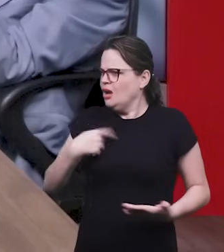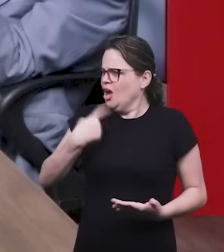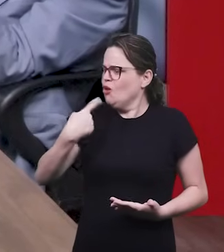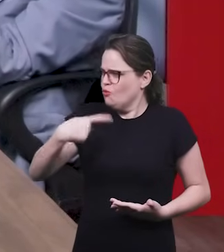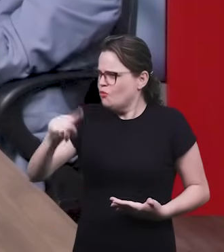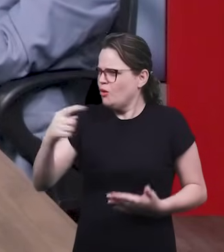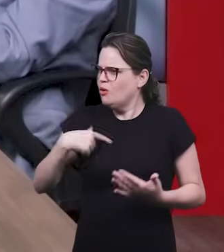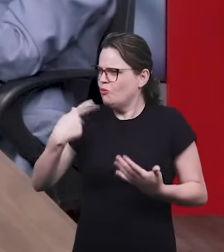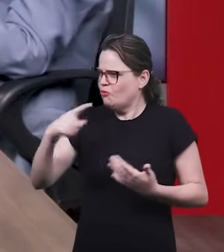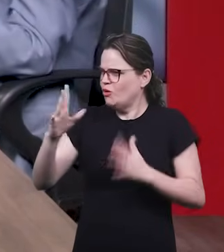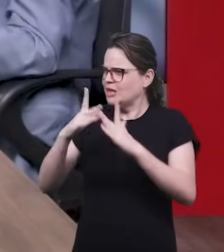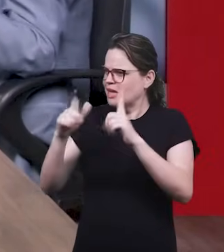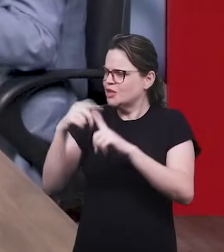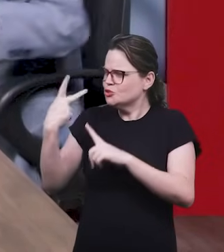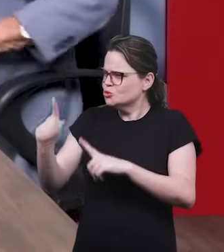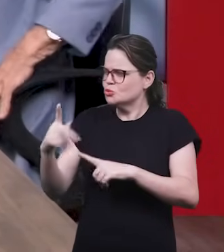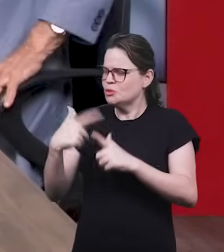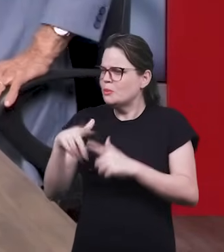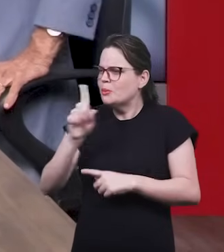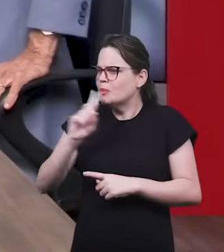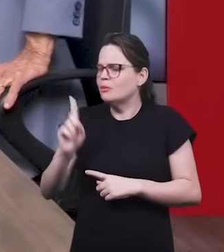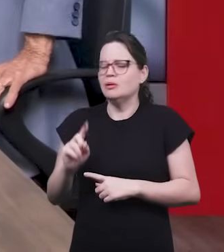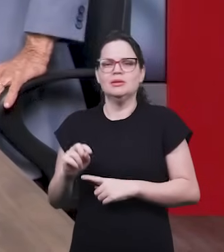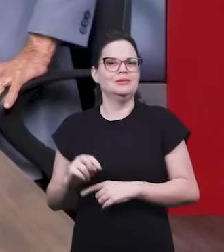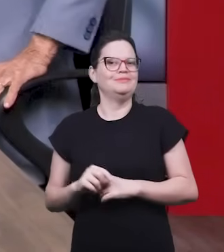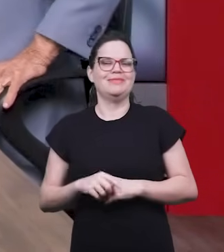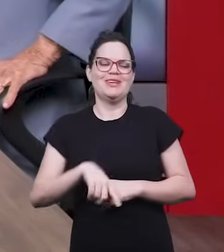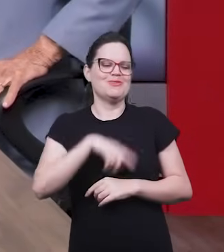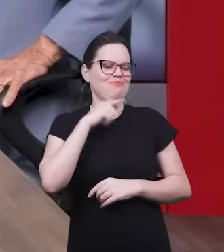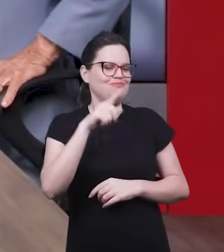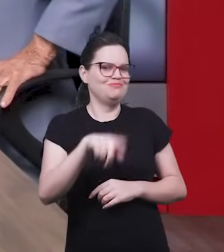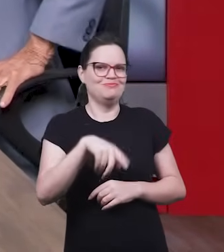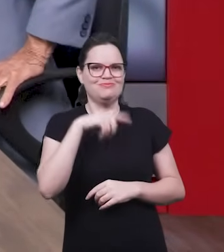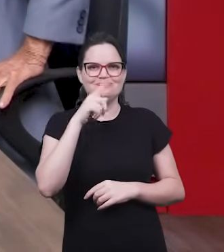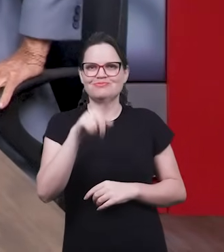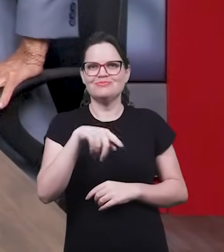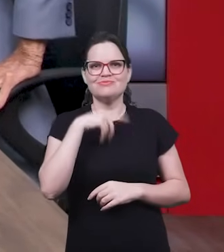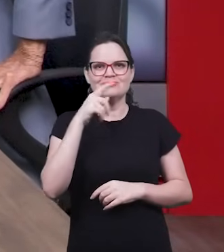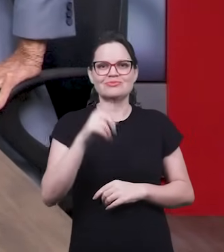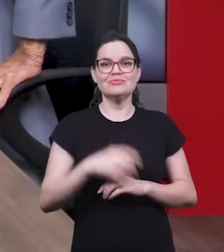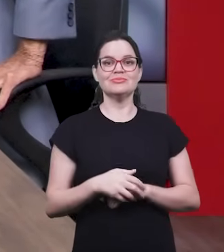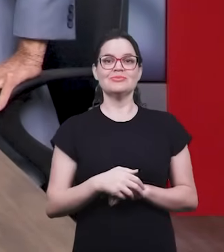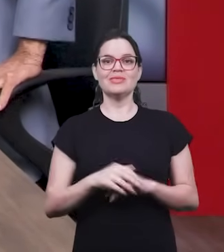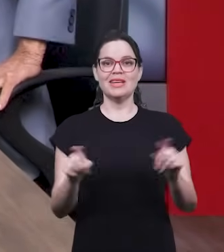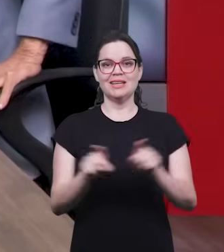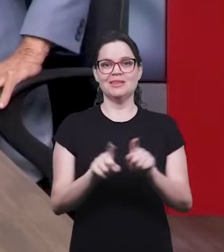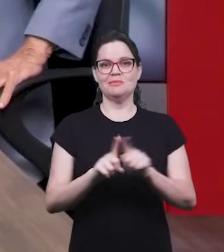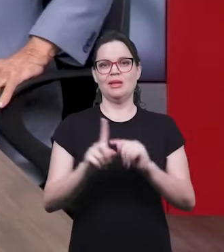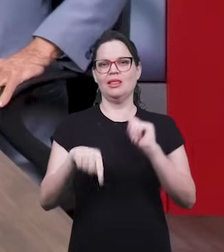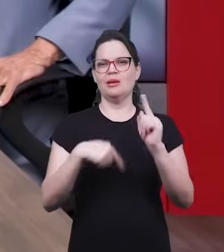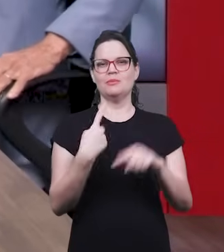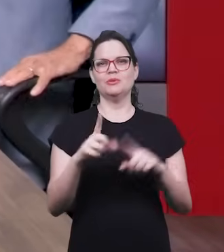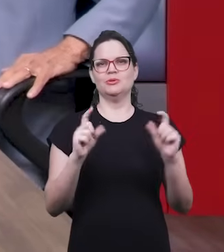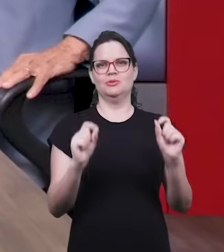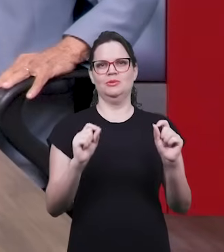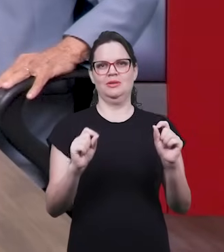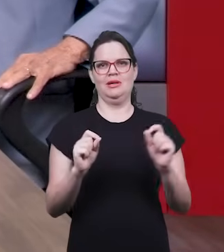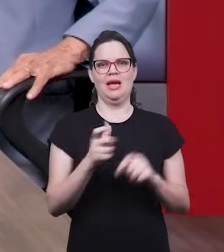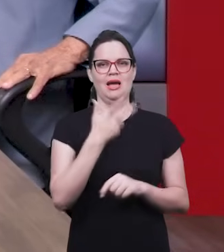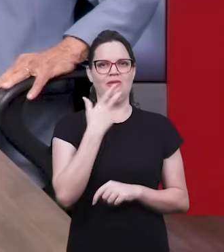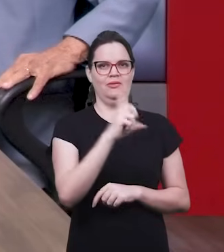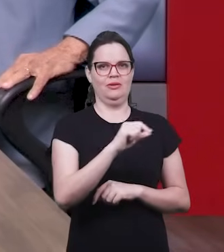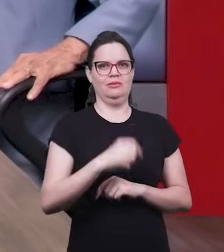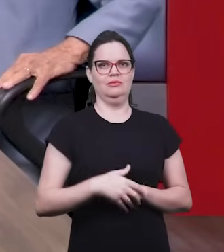sua igreja. Não adiantava mais nada. E o caminho depois seguiu. Não, outra coisa. Ela dizendo que ia para a